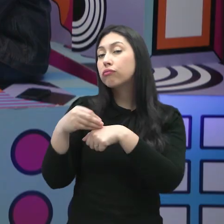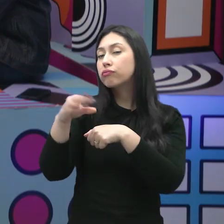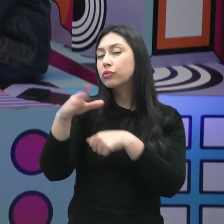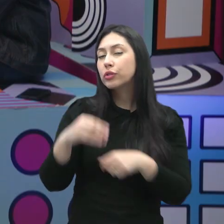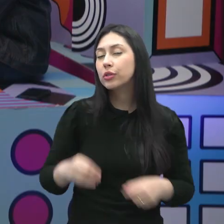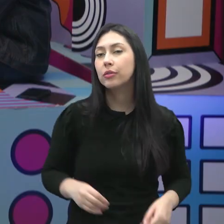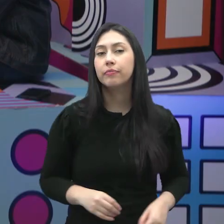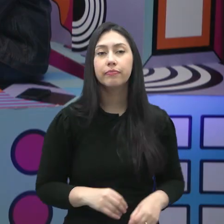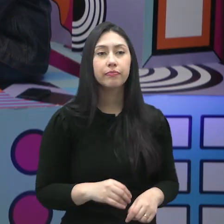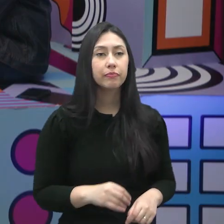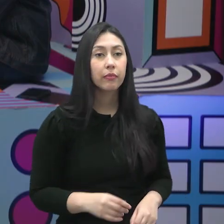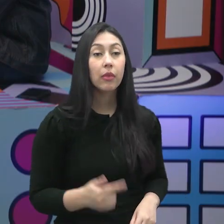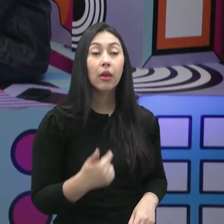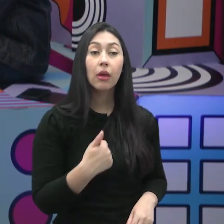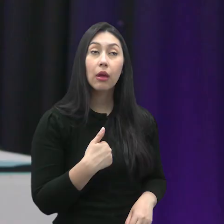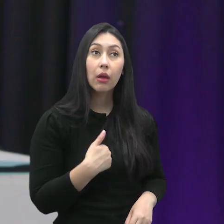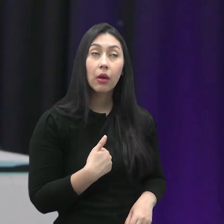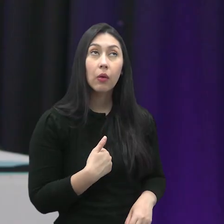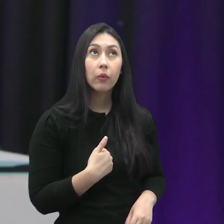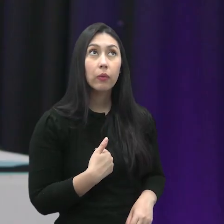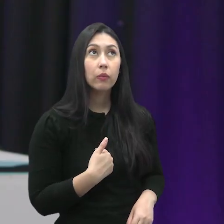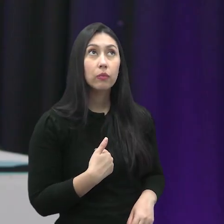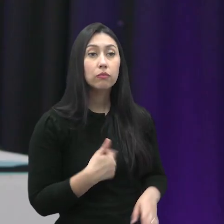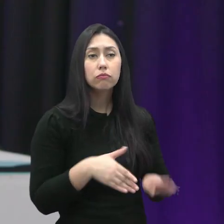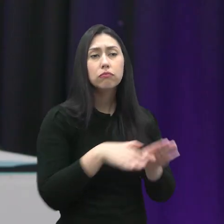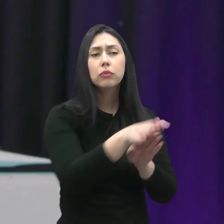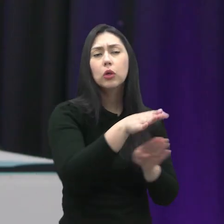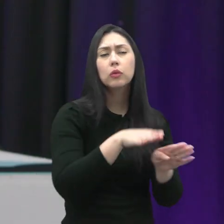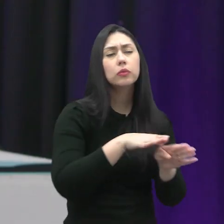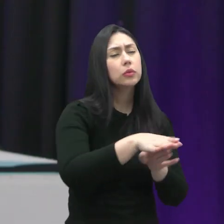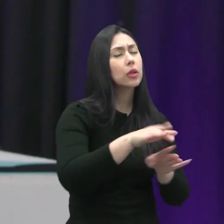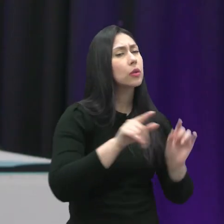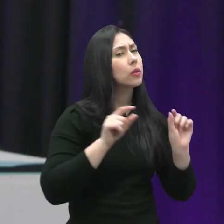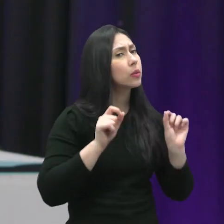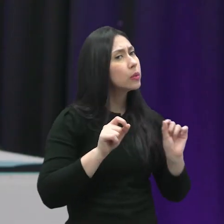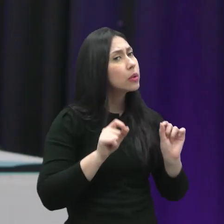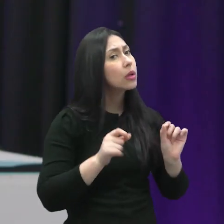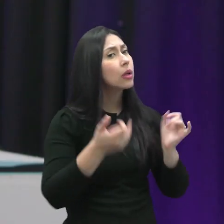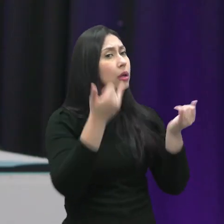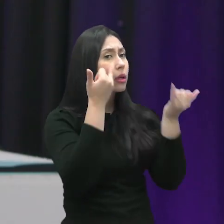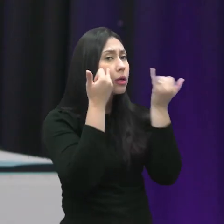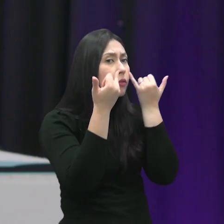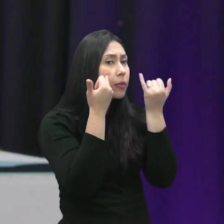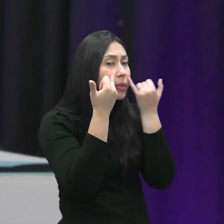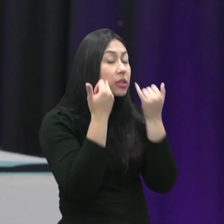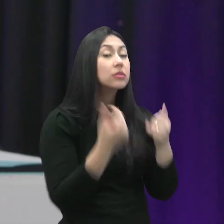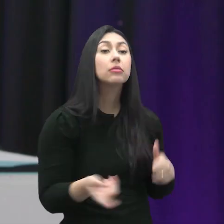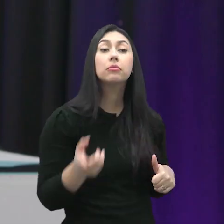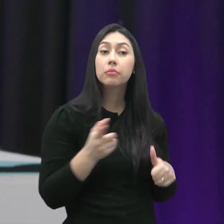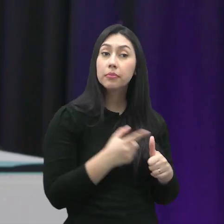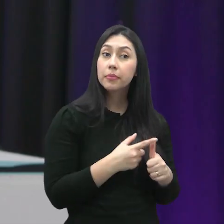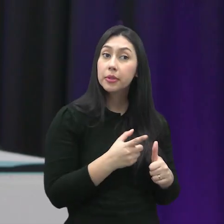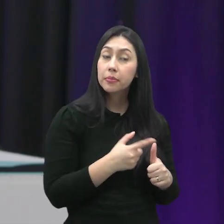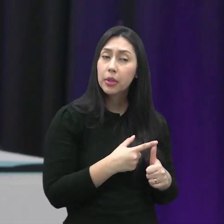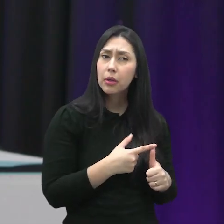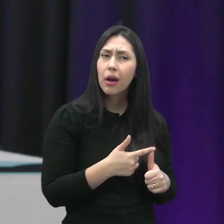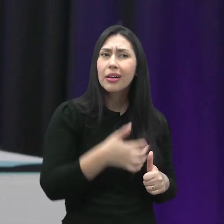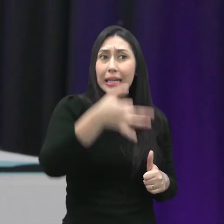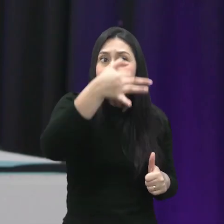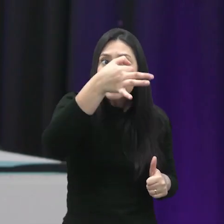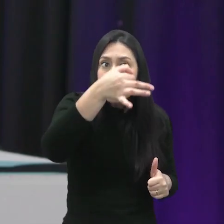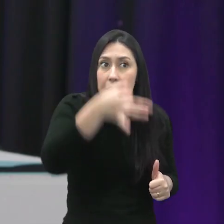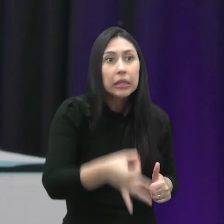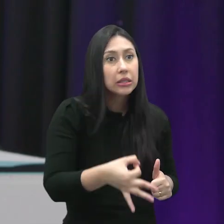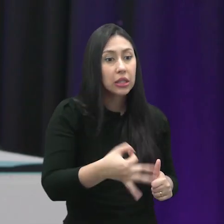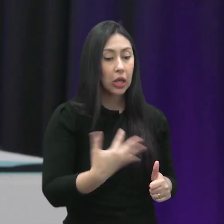para esses jovens, né? O que eu costumo jogar para ele, né, de informação? Né? A primeira coisa você tem